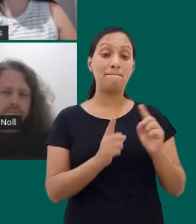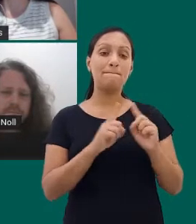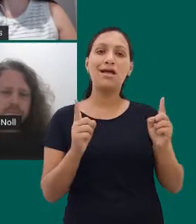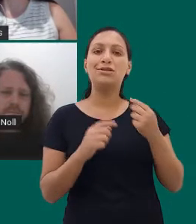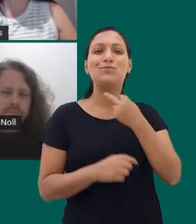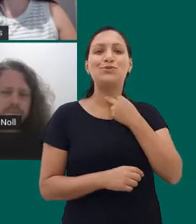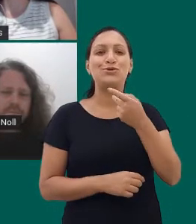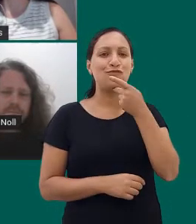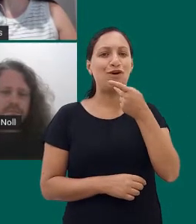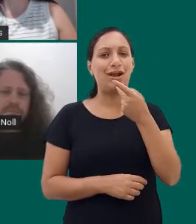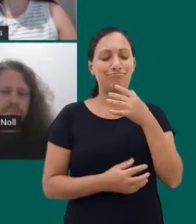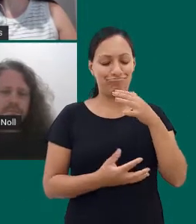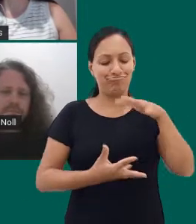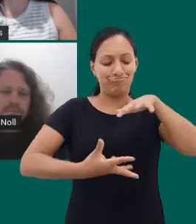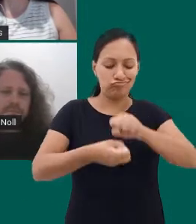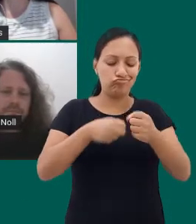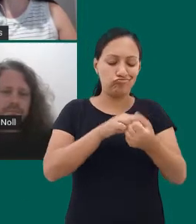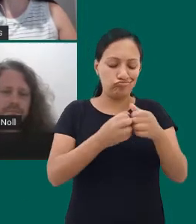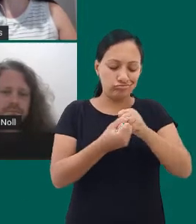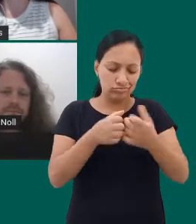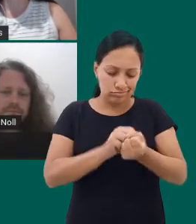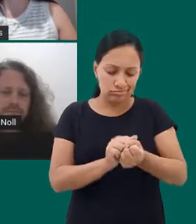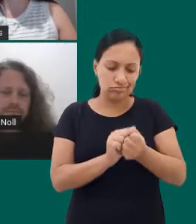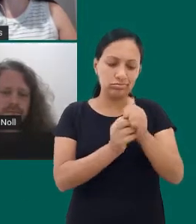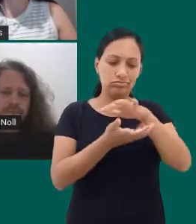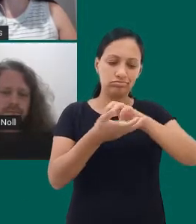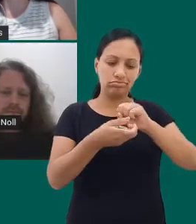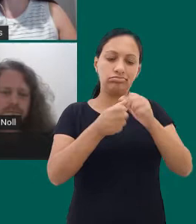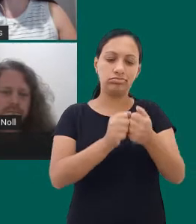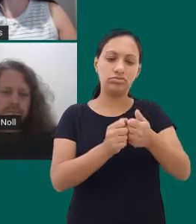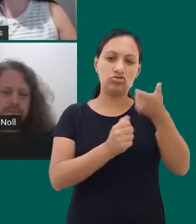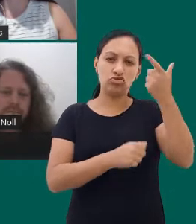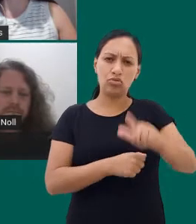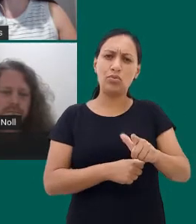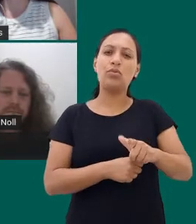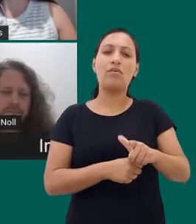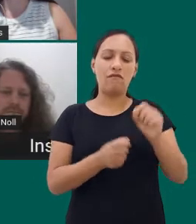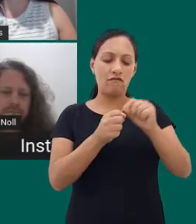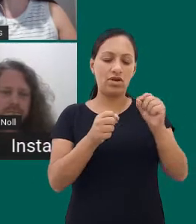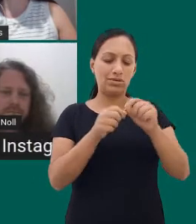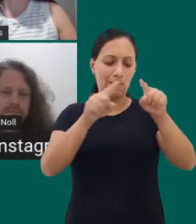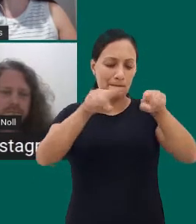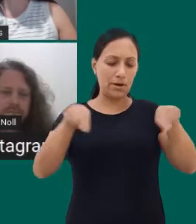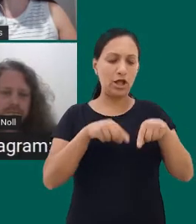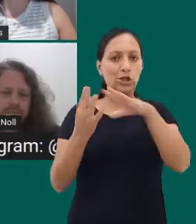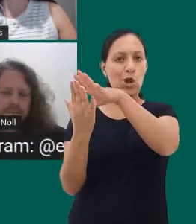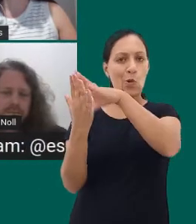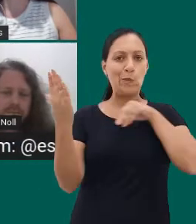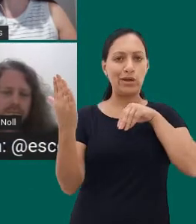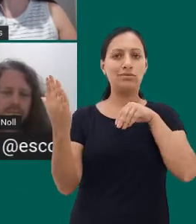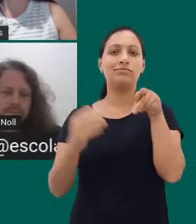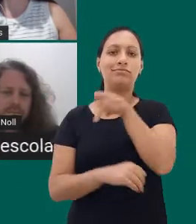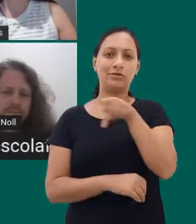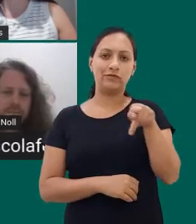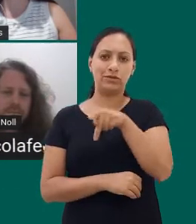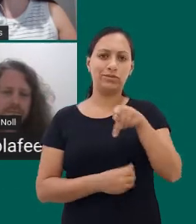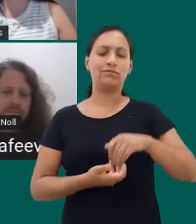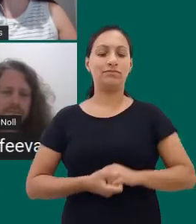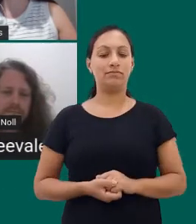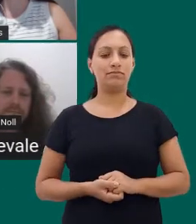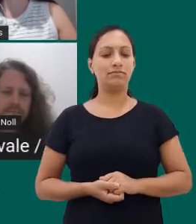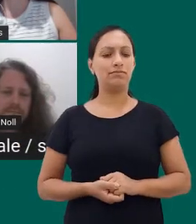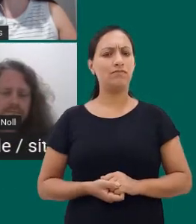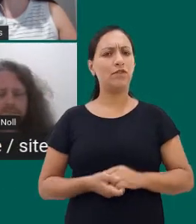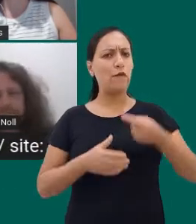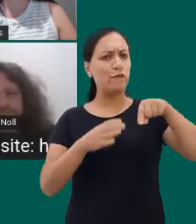isso. Amassou o seu barro numa grande bola novamente e fez um prato igual ao da professora. Era um prato fundo.